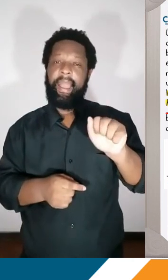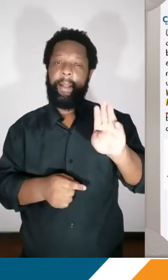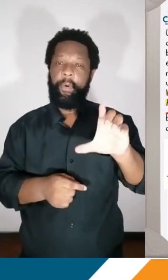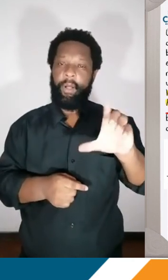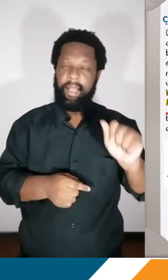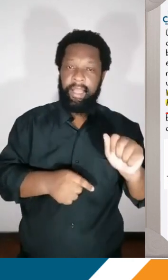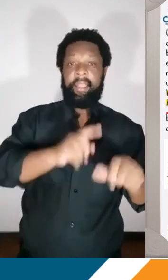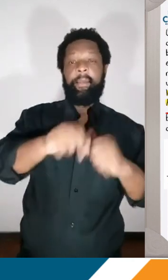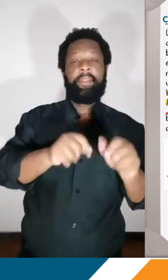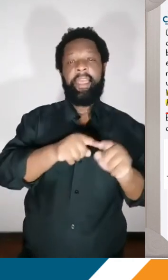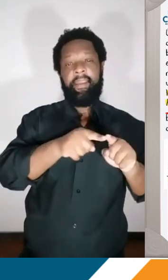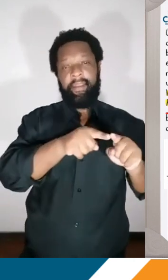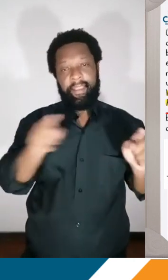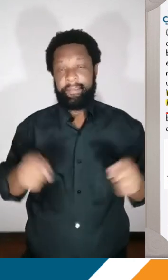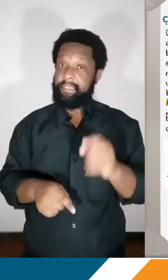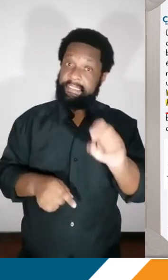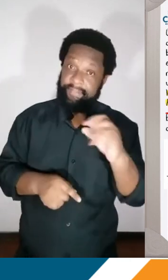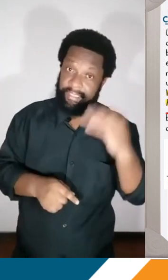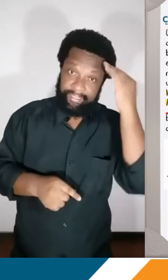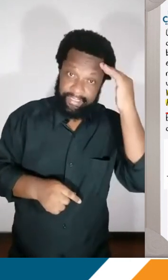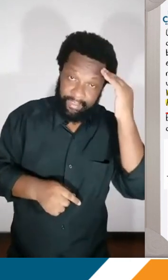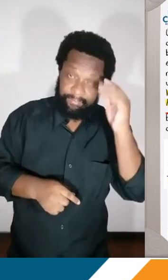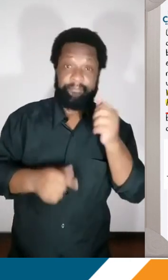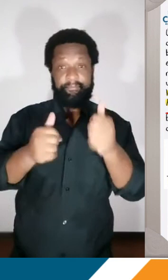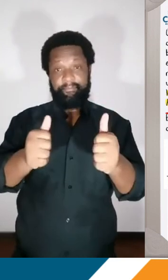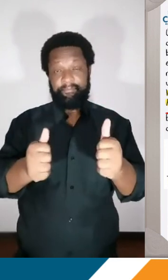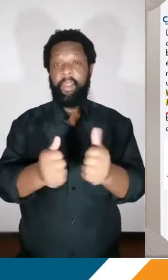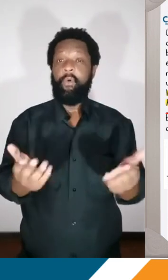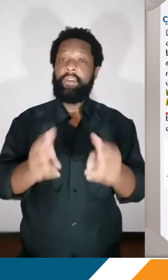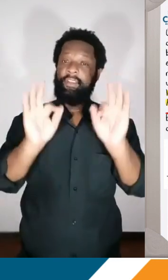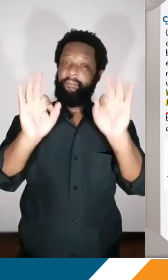reta. Beleza, pessoal? Espero que tenham entendido. E é isso aí.